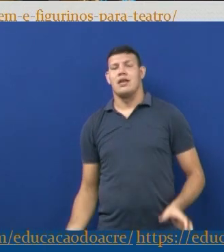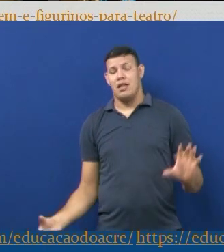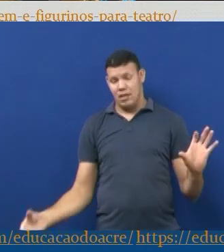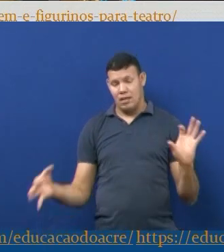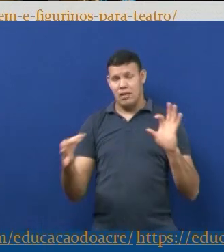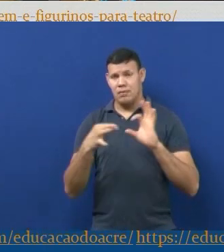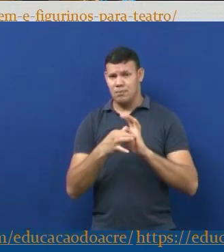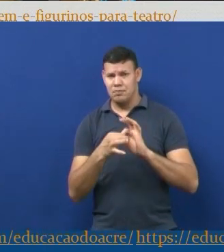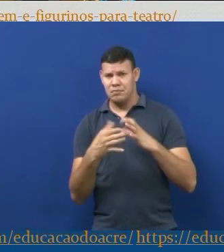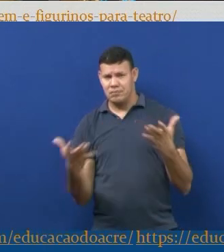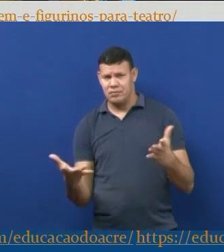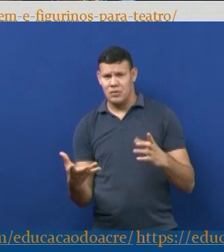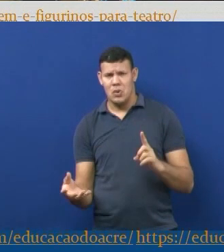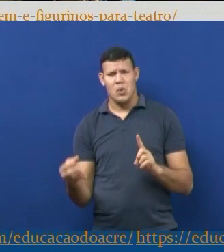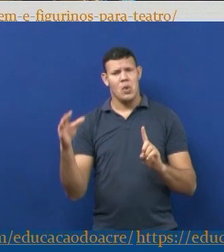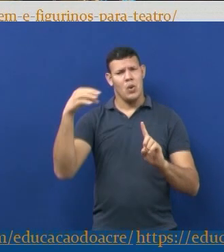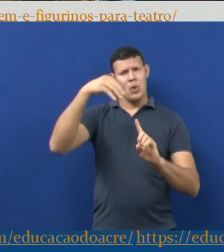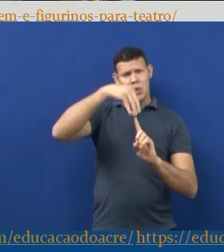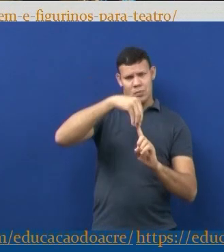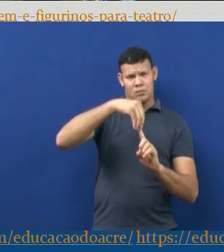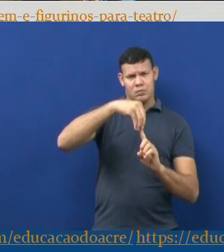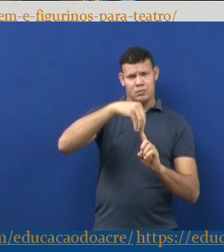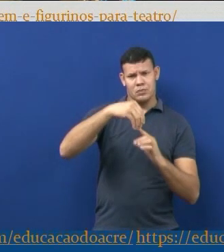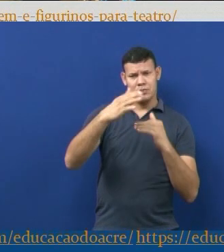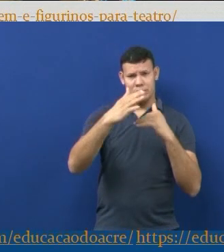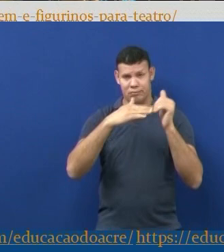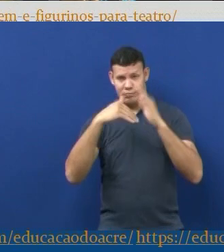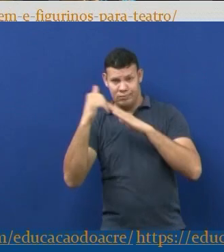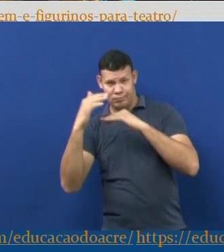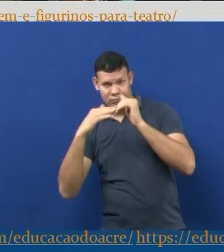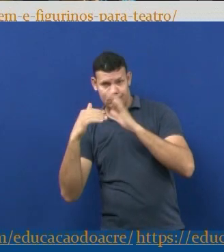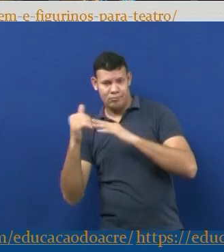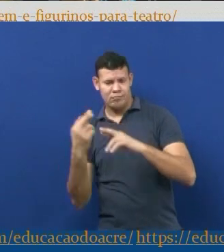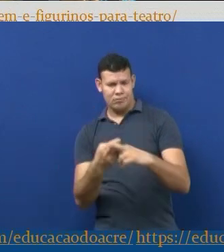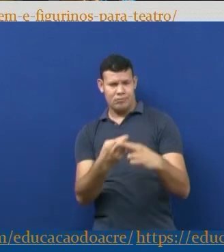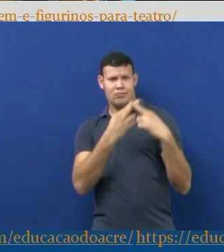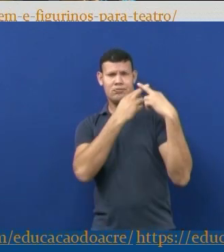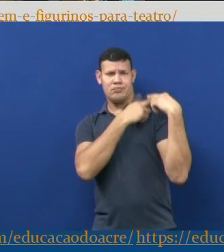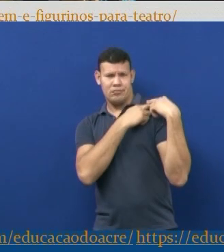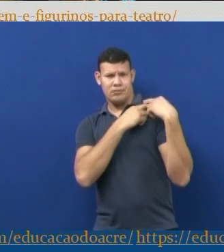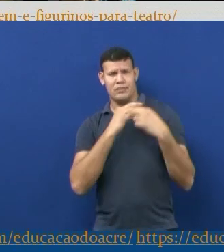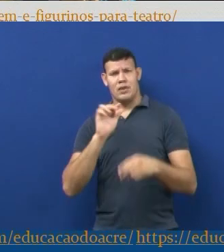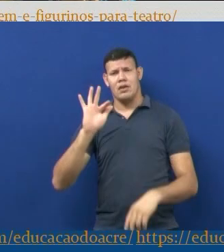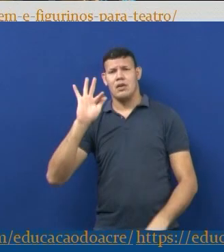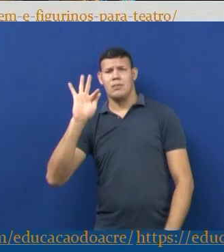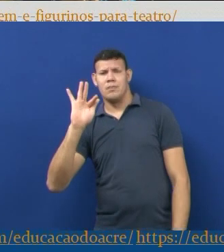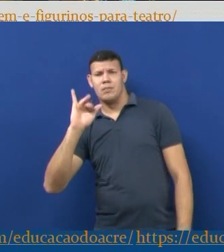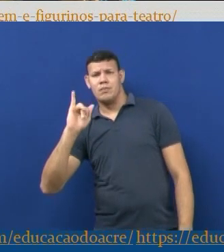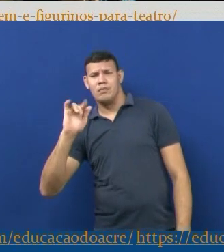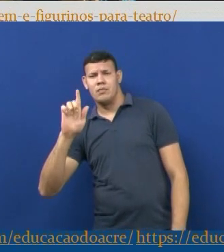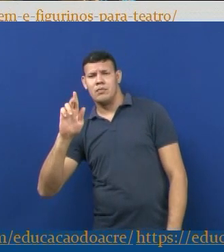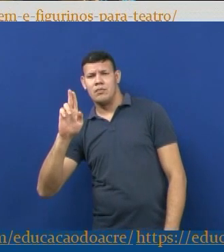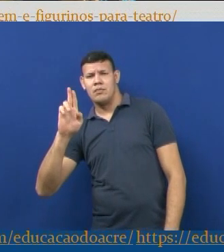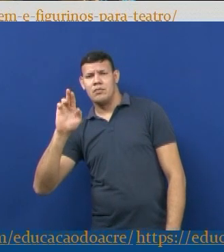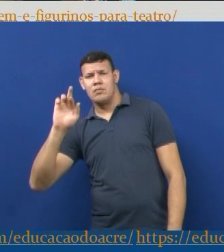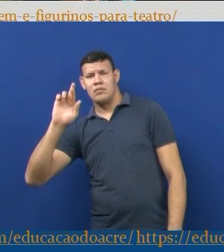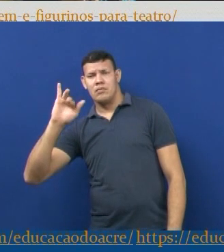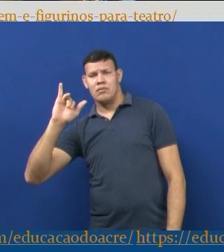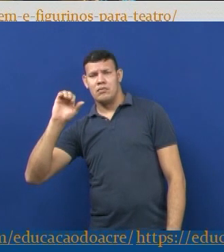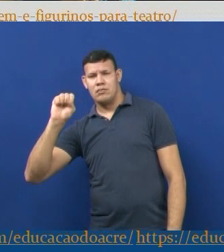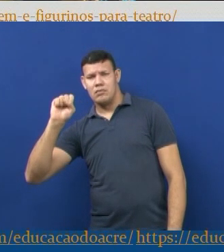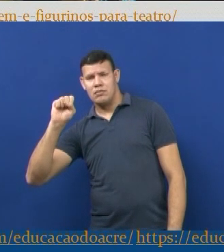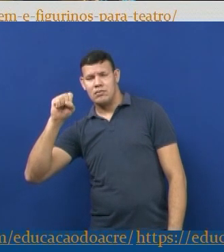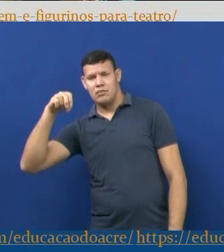o diretor queira dar a ela. O profissional que cuida desta área é o figurinista. Ele é responsável